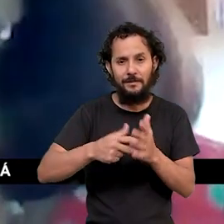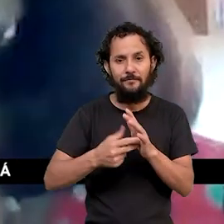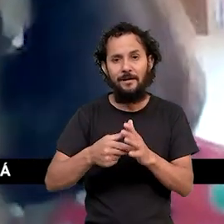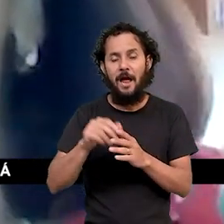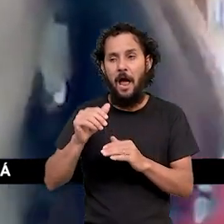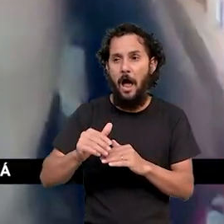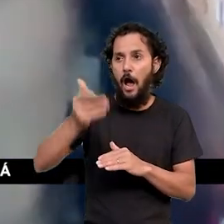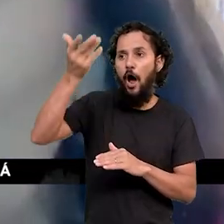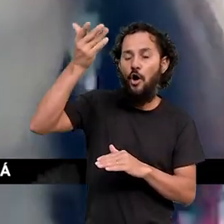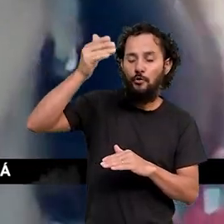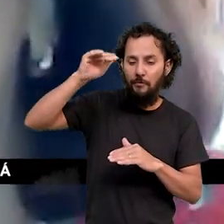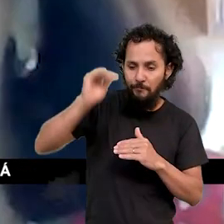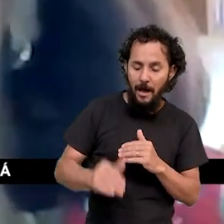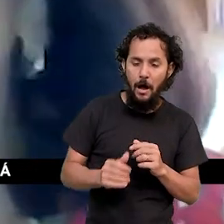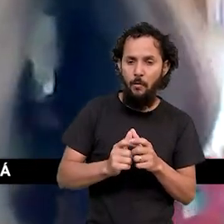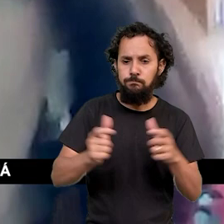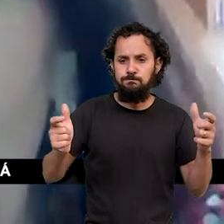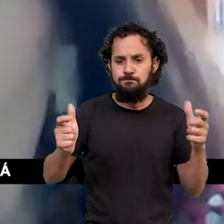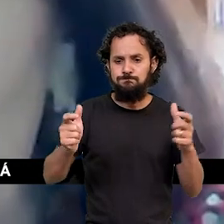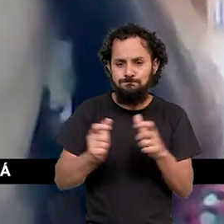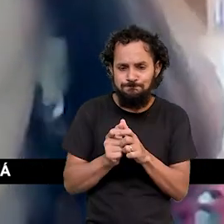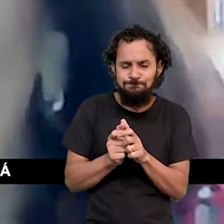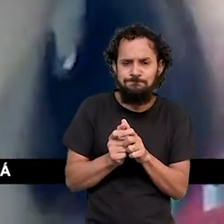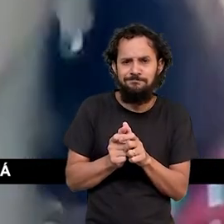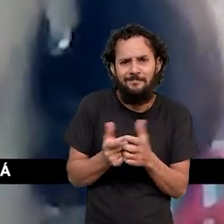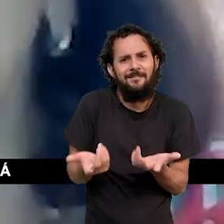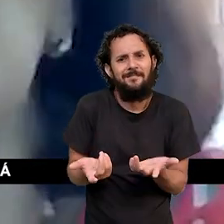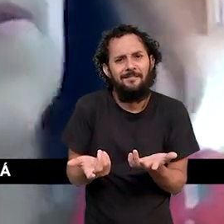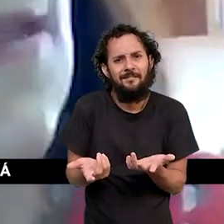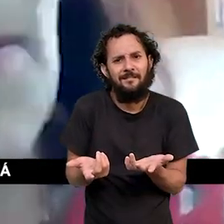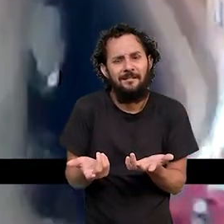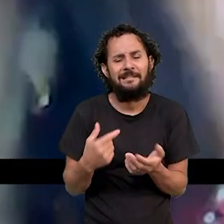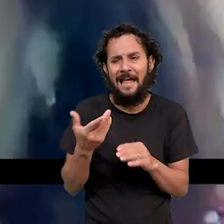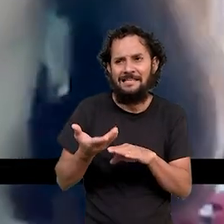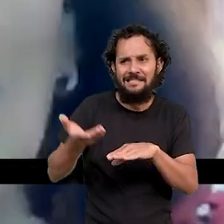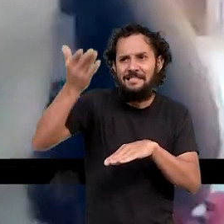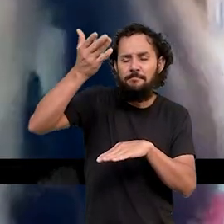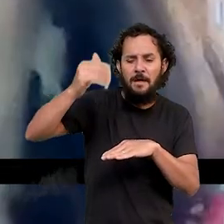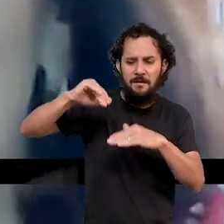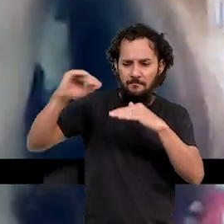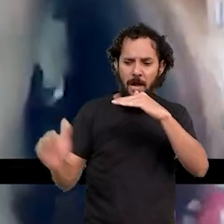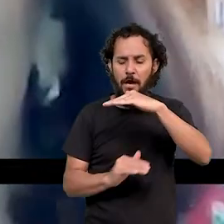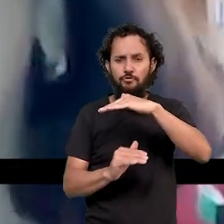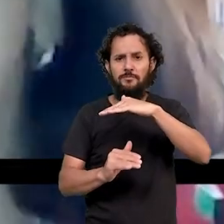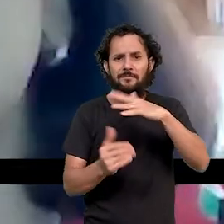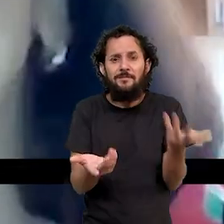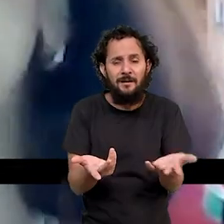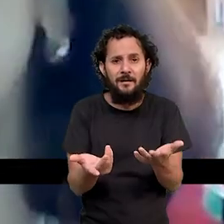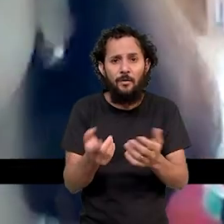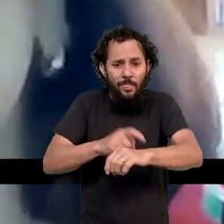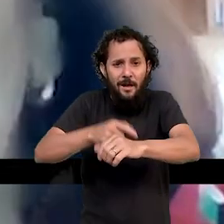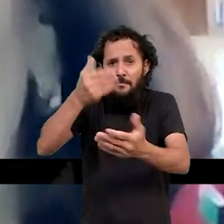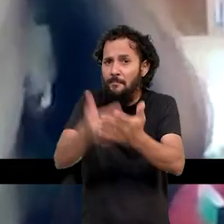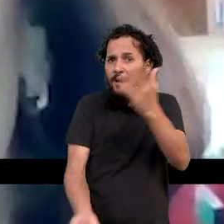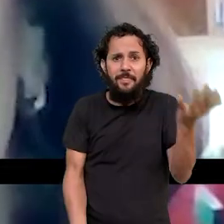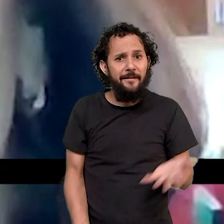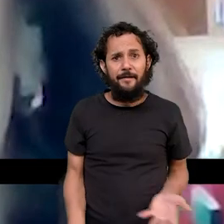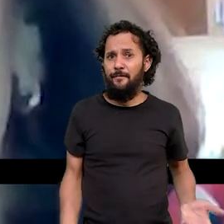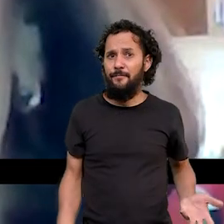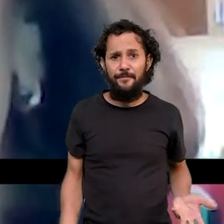que é alto, o que é baixo, o que é grosso, o que é fino, o que está em cima e o que está embaixo, está perdendo